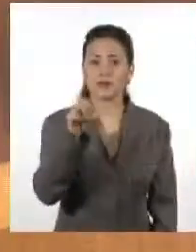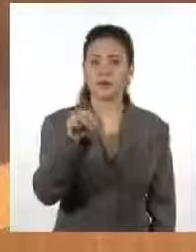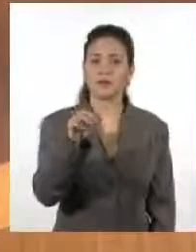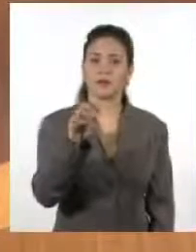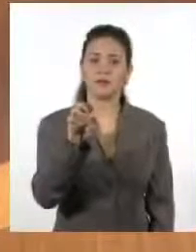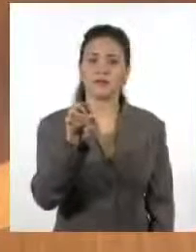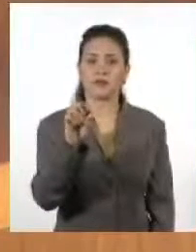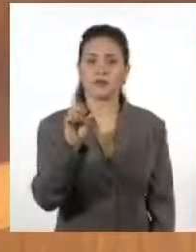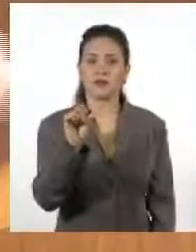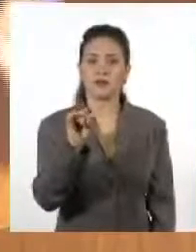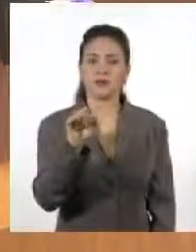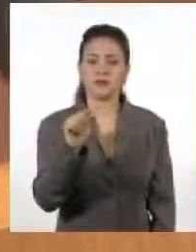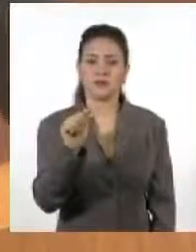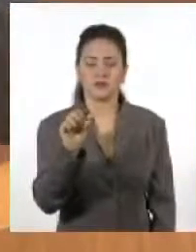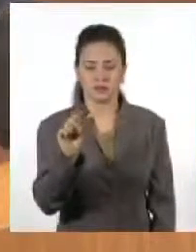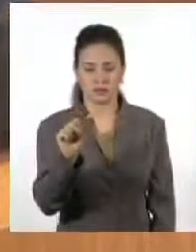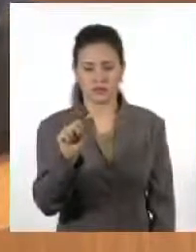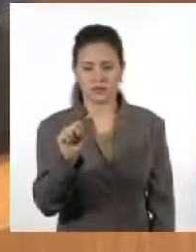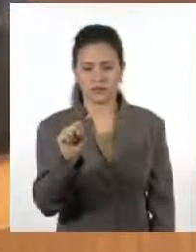sumiu